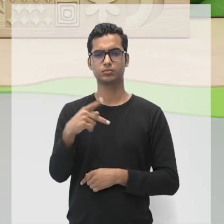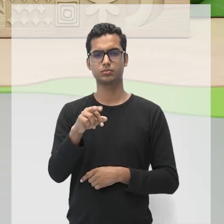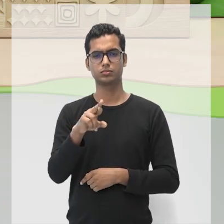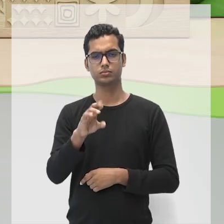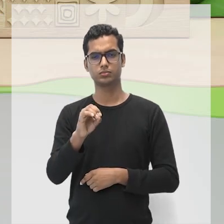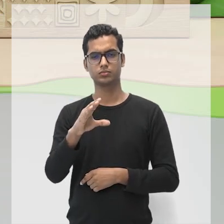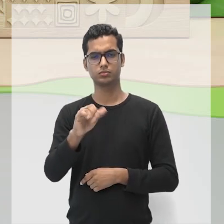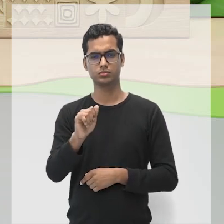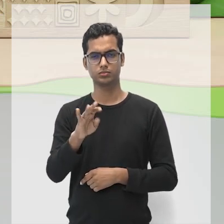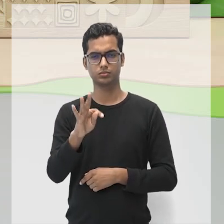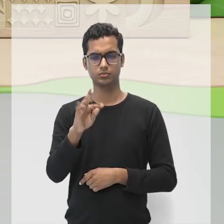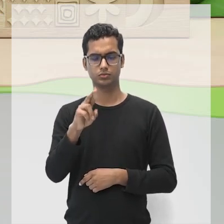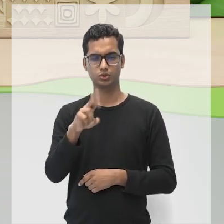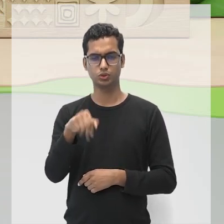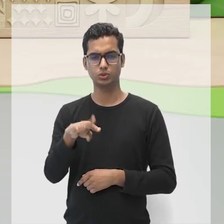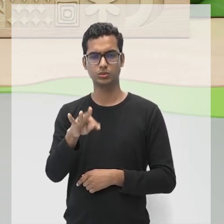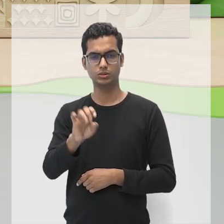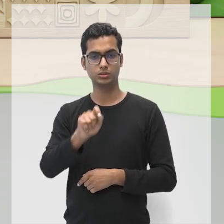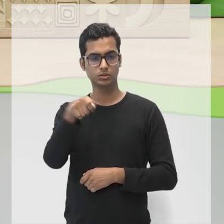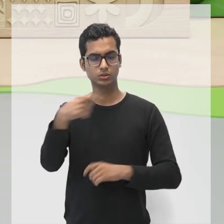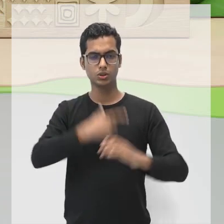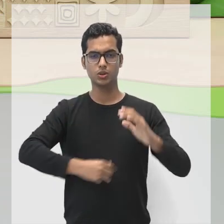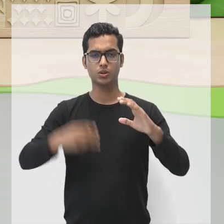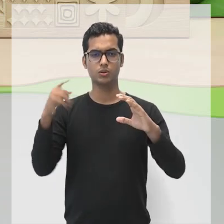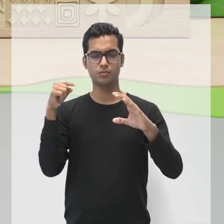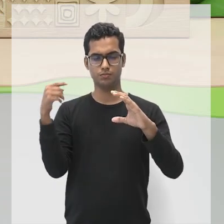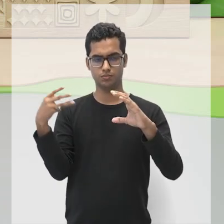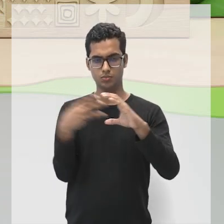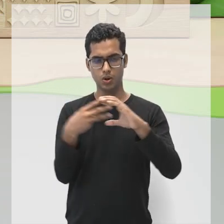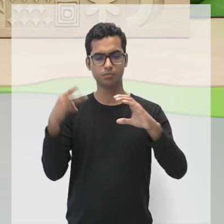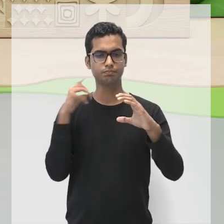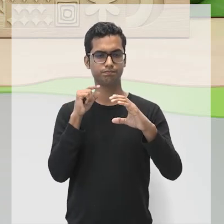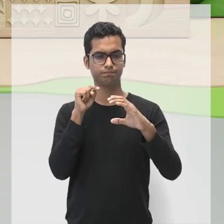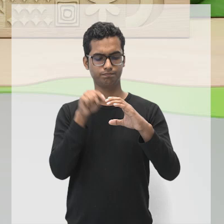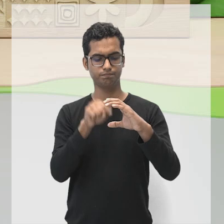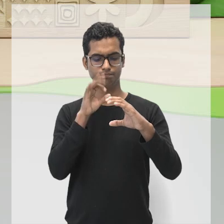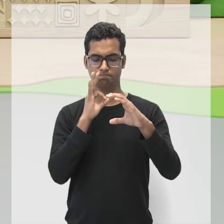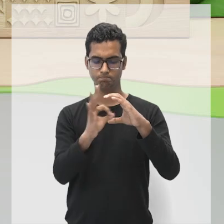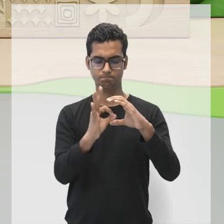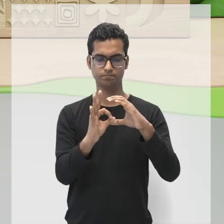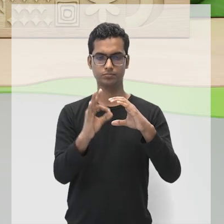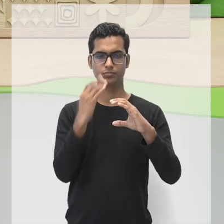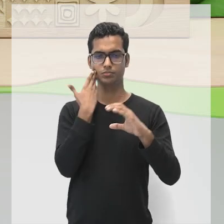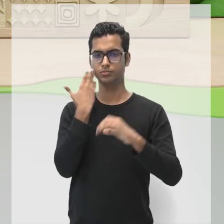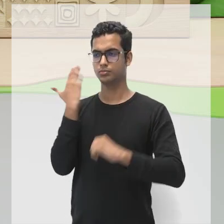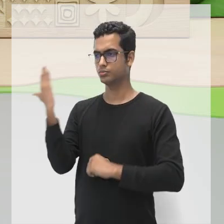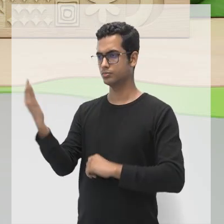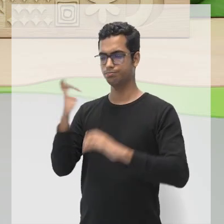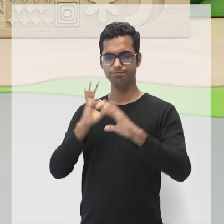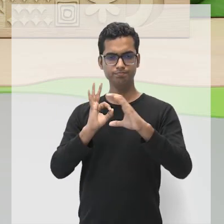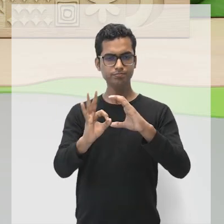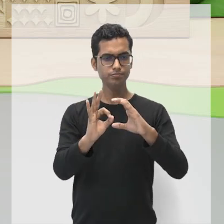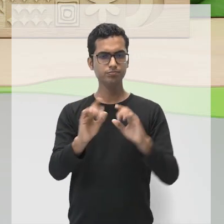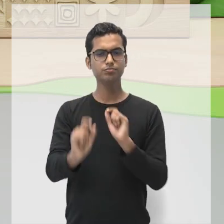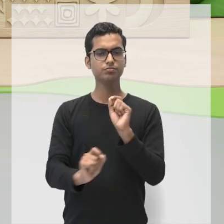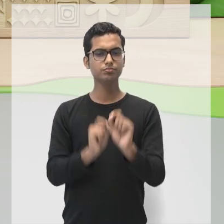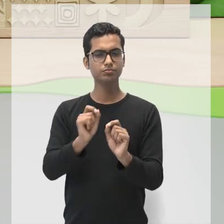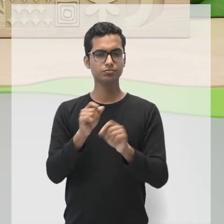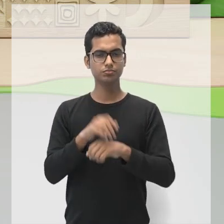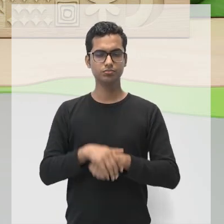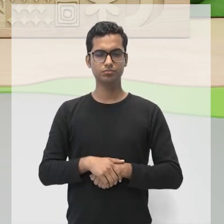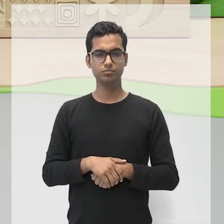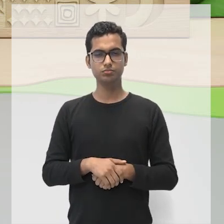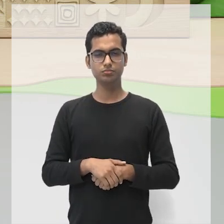procarionte. A célula procarionte, né, a característica mais marcante da nossa célula procariótica é que